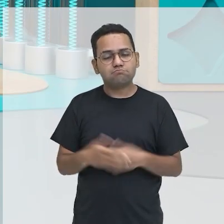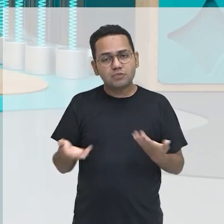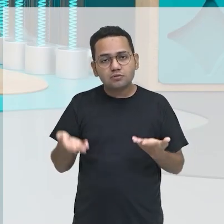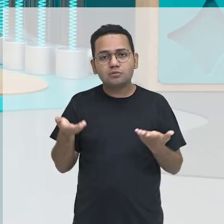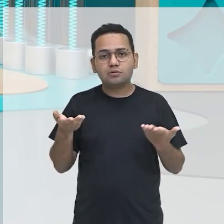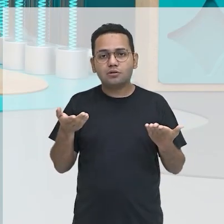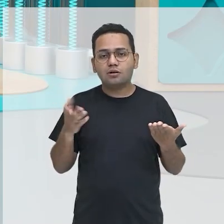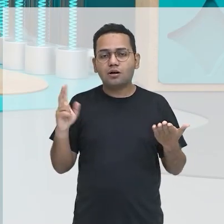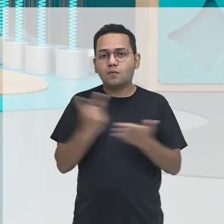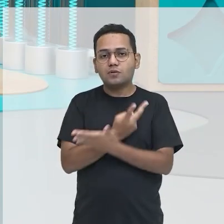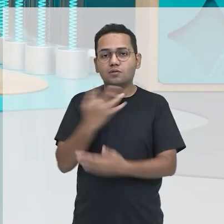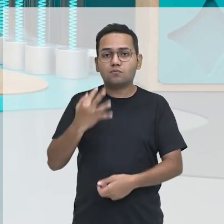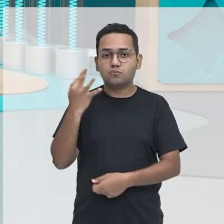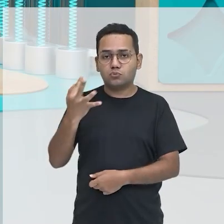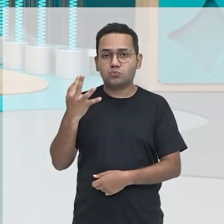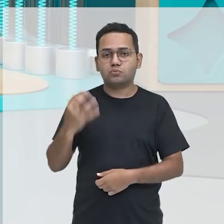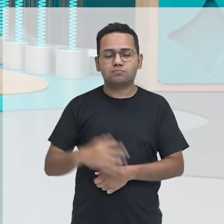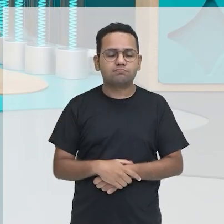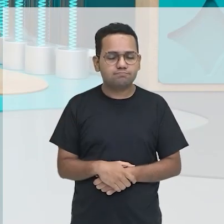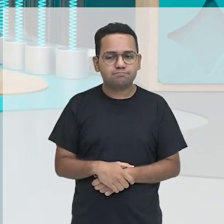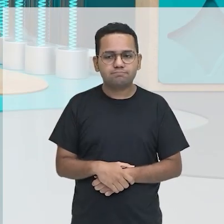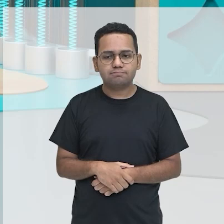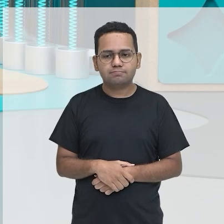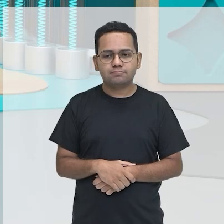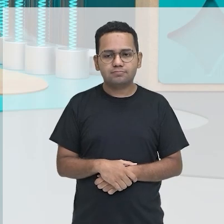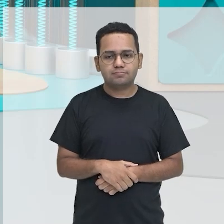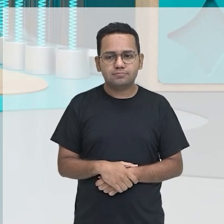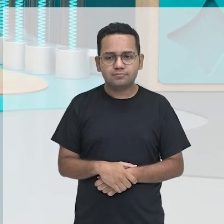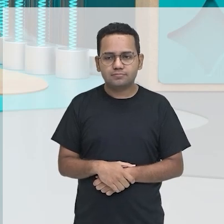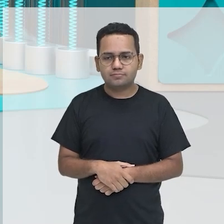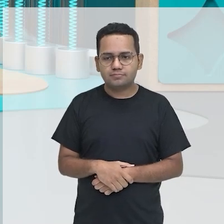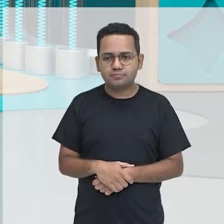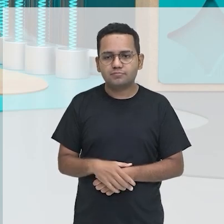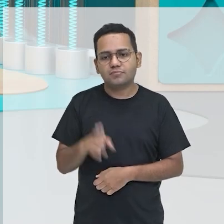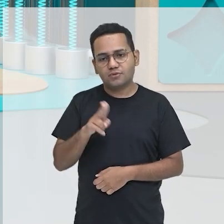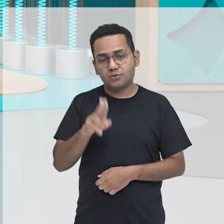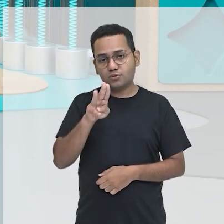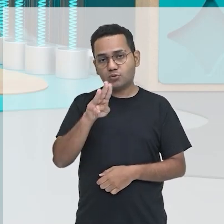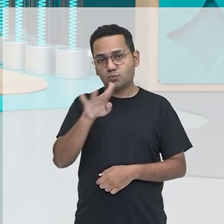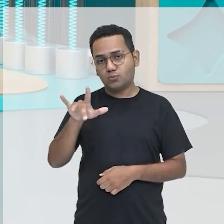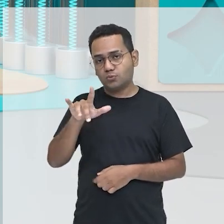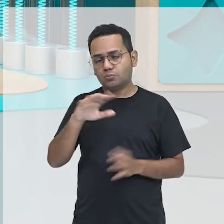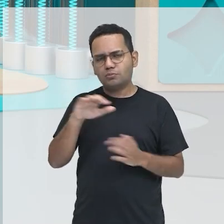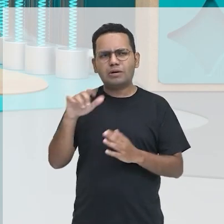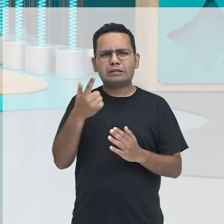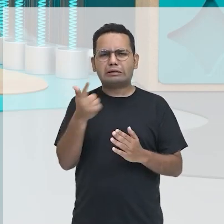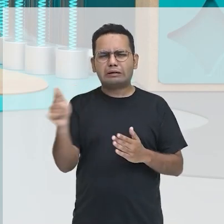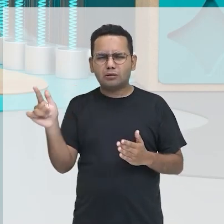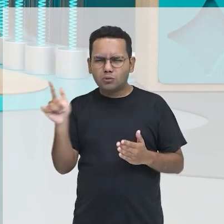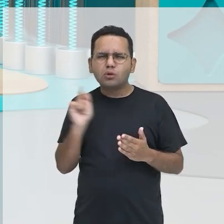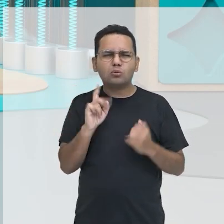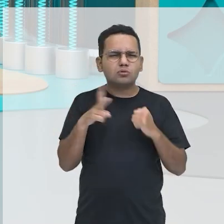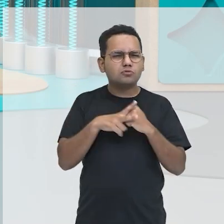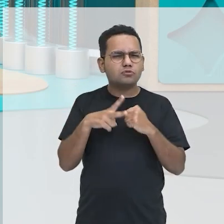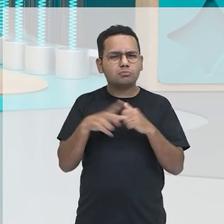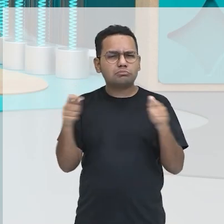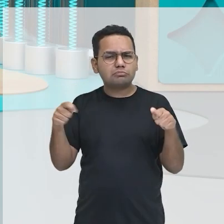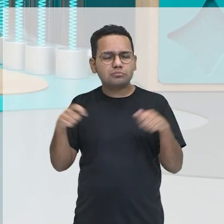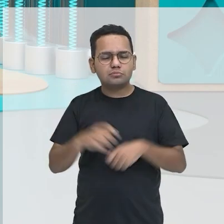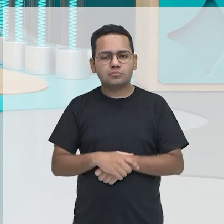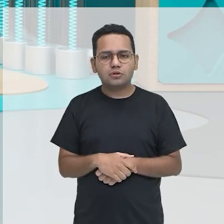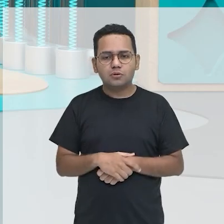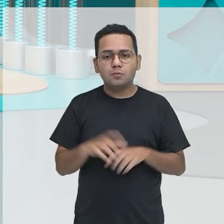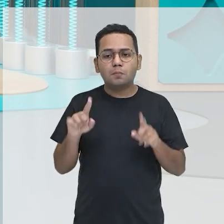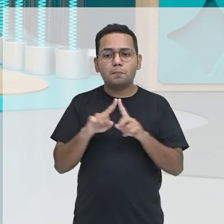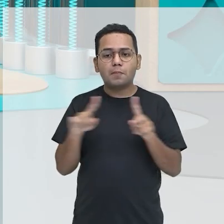futuro, tá certo? Para fazer frase no futuro, eu vou utilizar will. Tem um outro verbo que nós utilizamos, que é uma outra estrutura, mas o